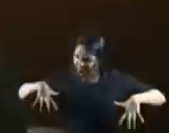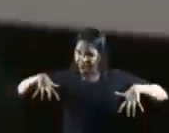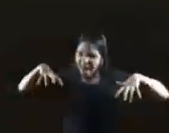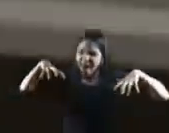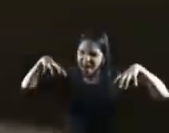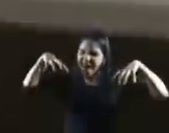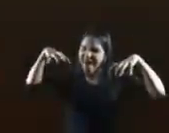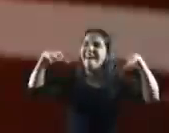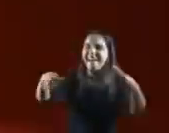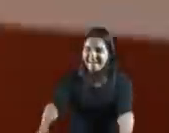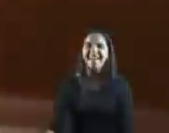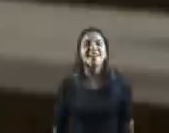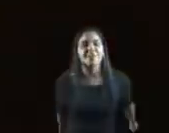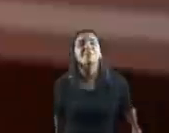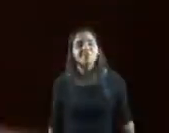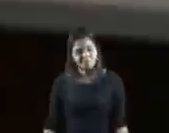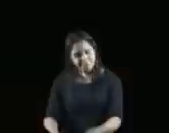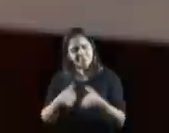selvagem.